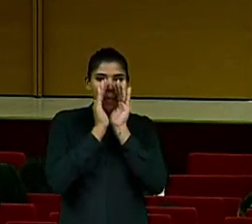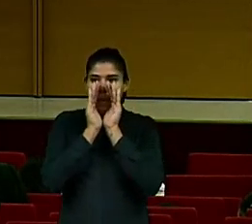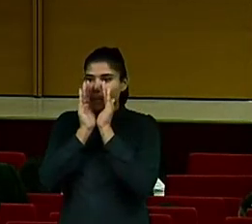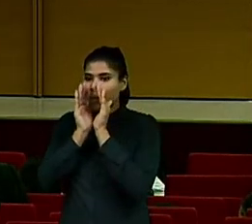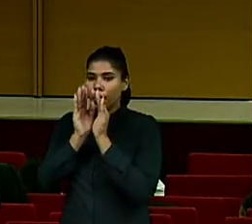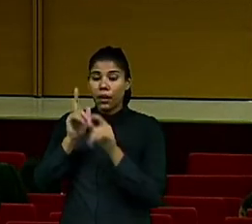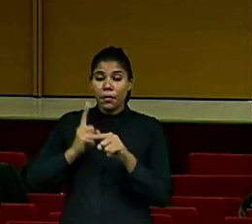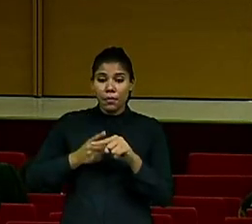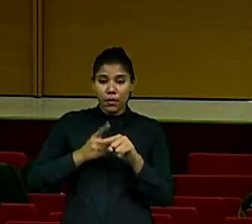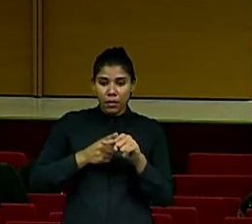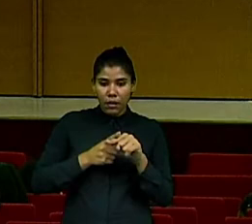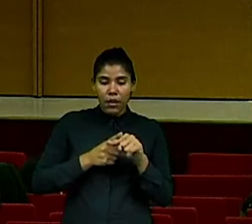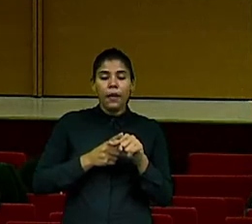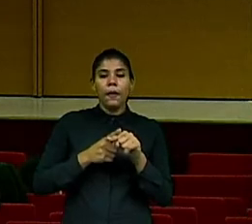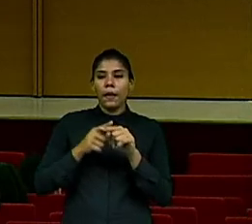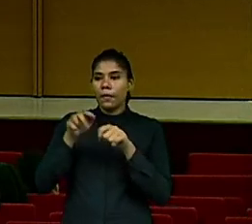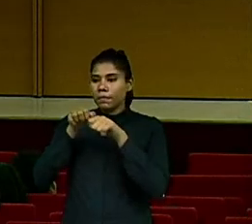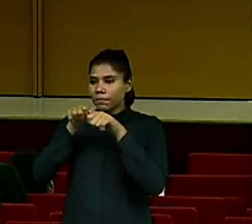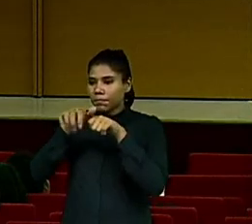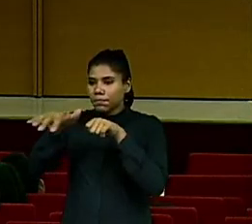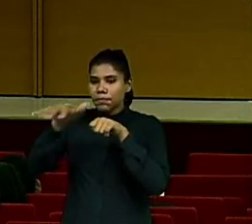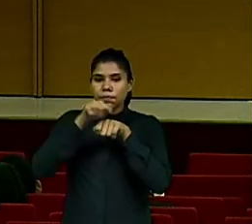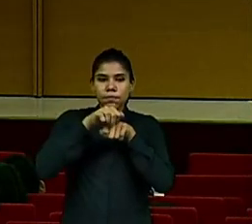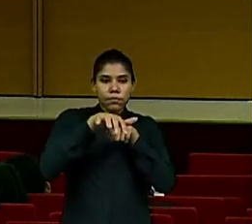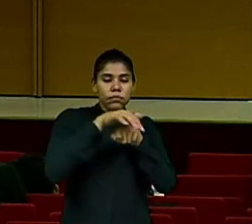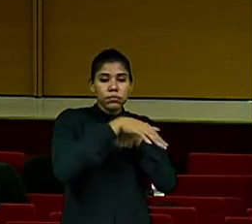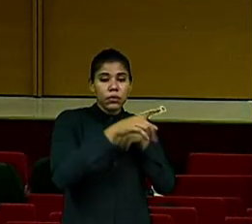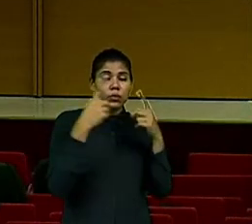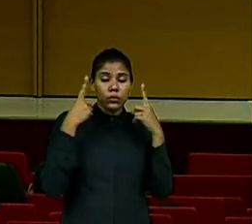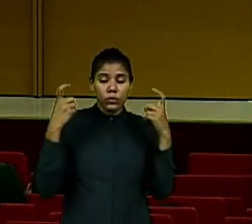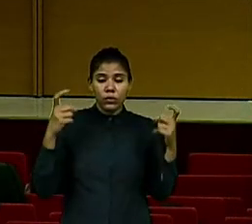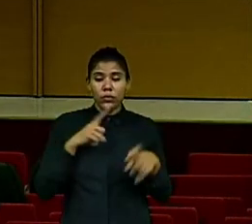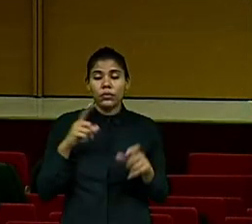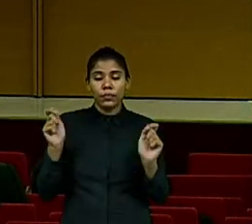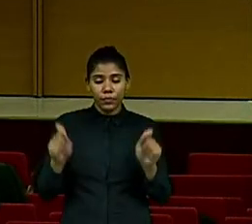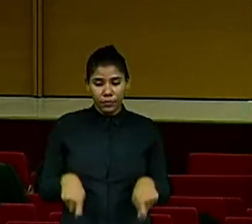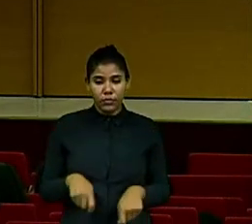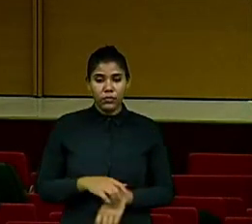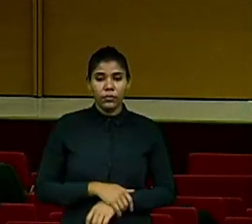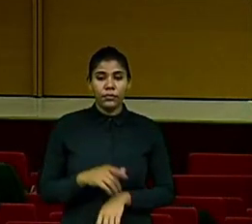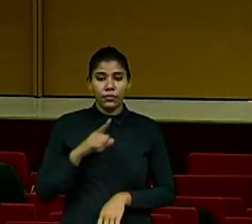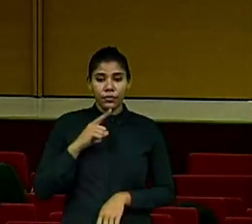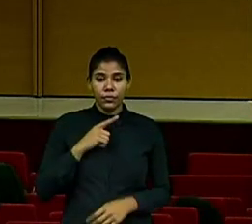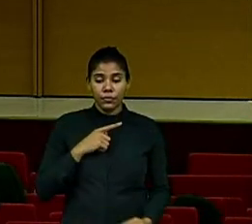horizontal excelente pergunta porque também são duas classificações